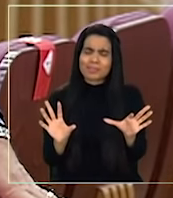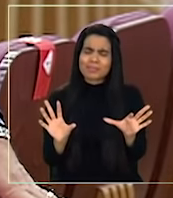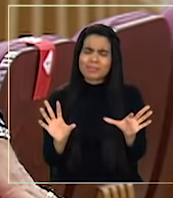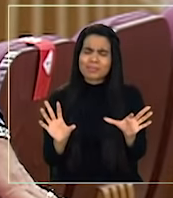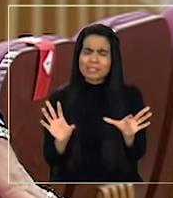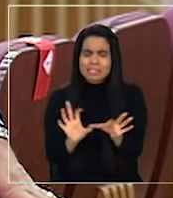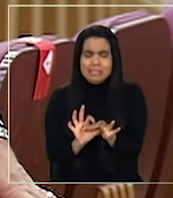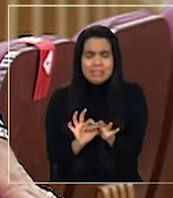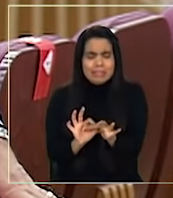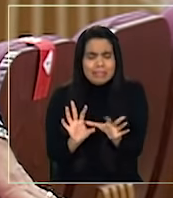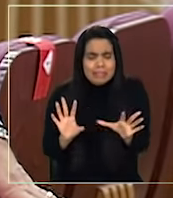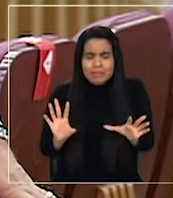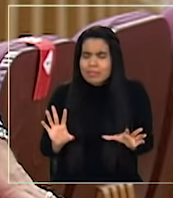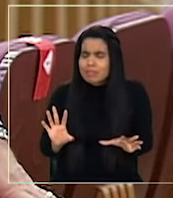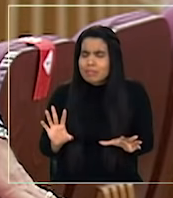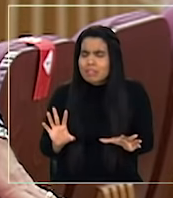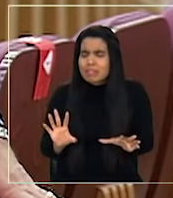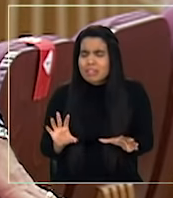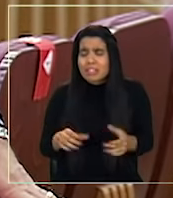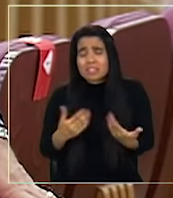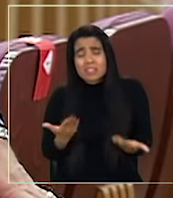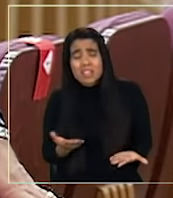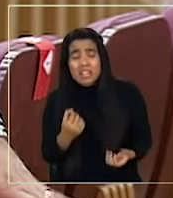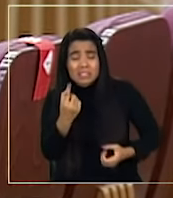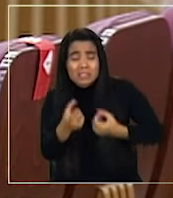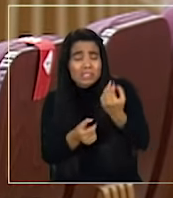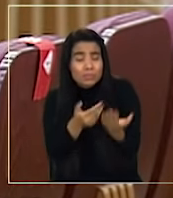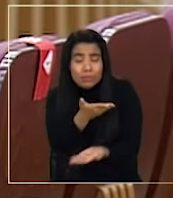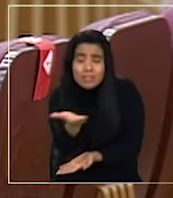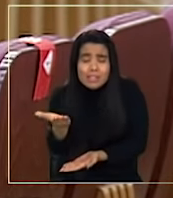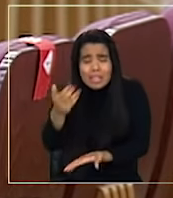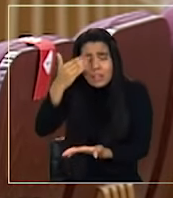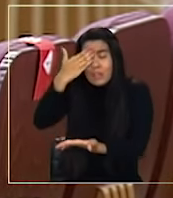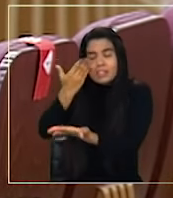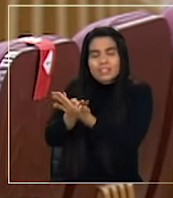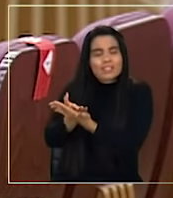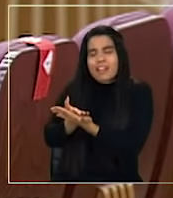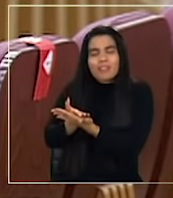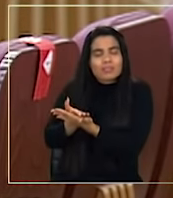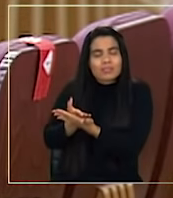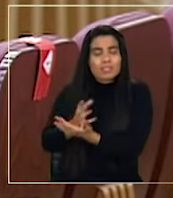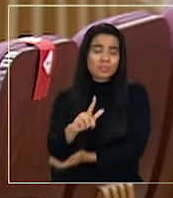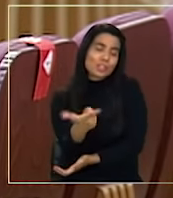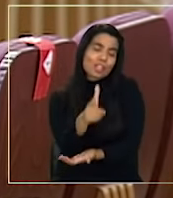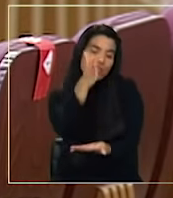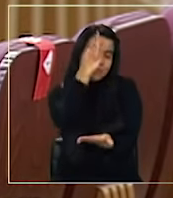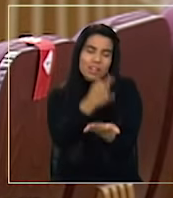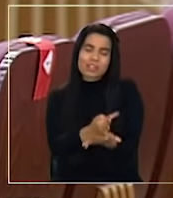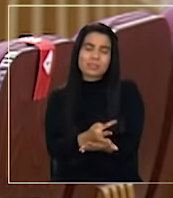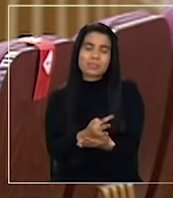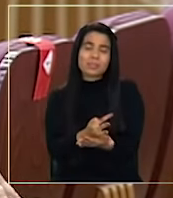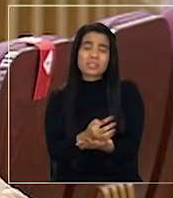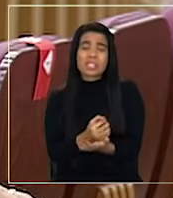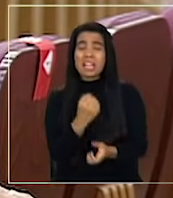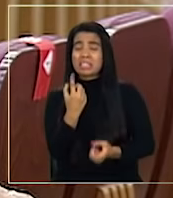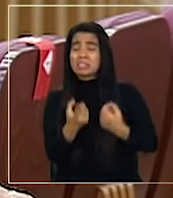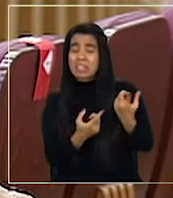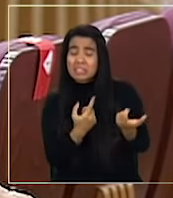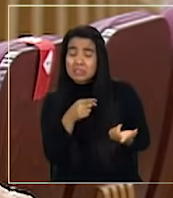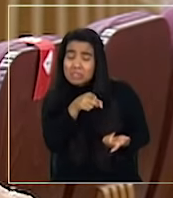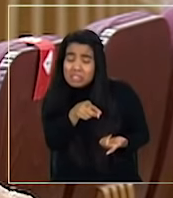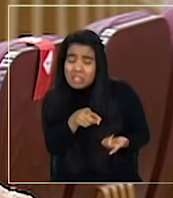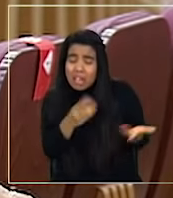seja livre, ainda que você não acreditava, ainda que você não tivesse fé, talvez você está me assistindo aí